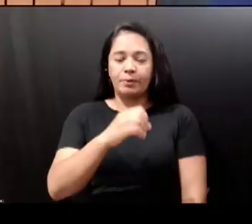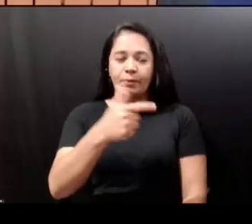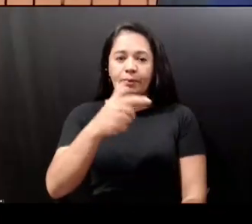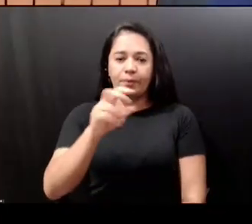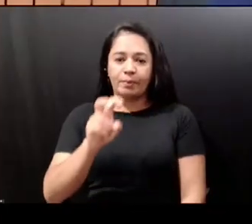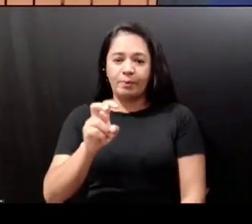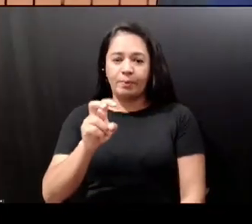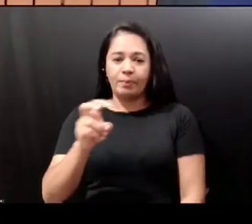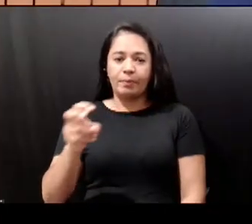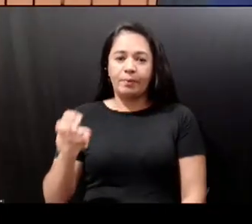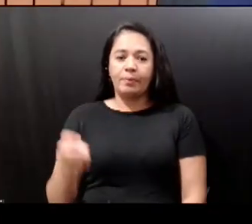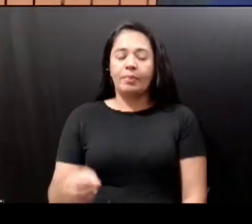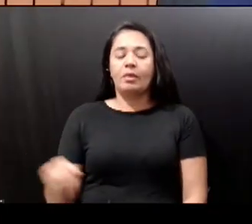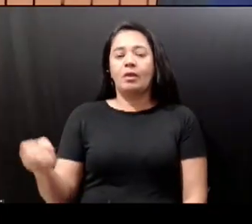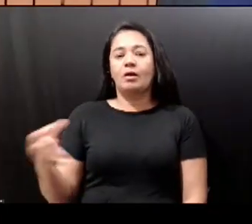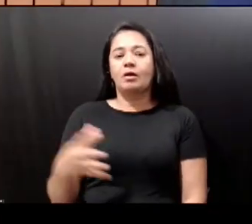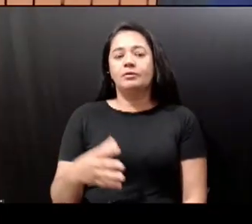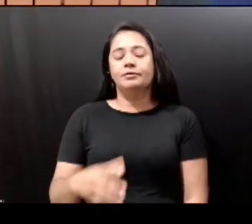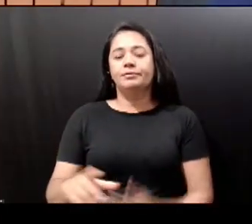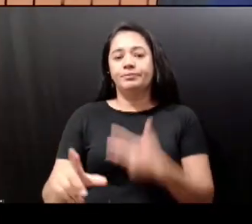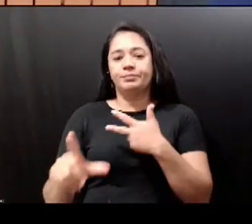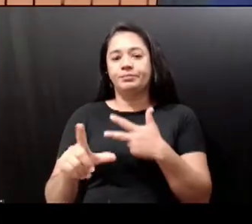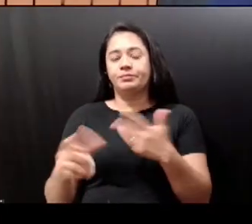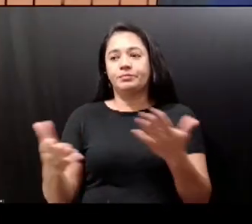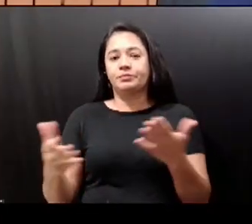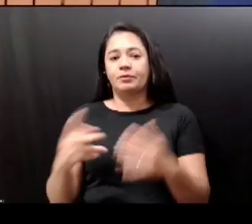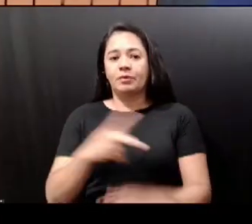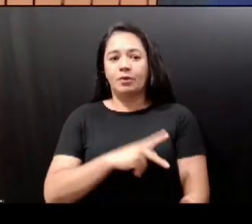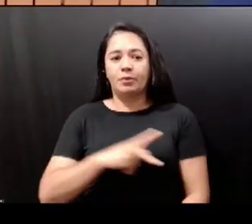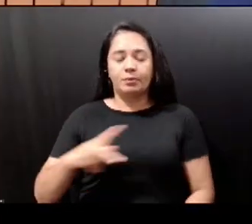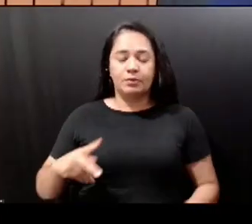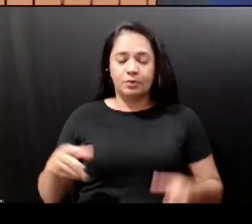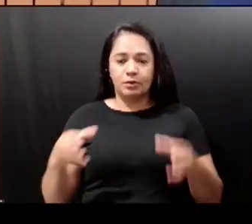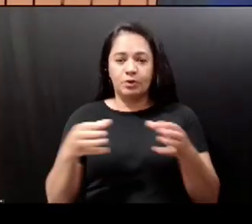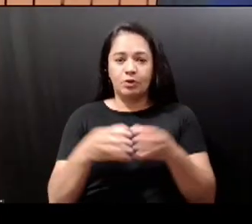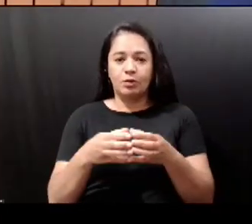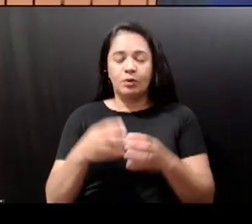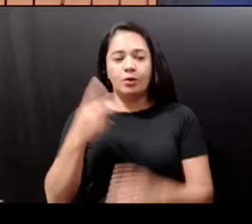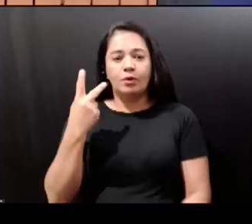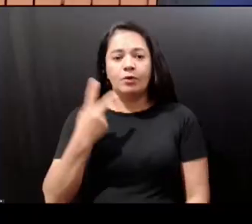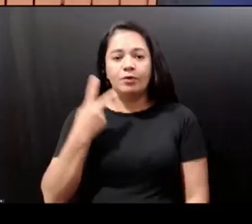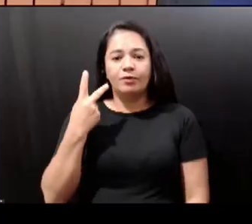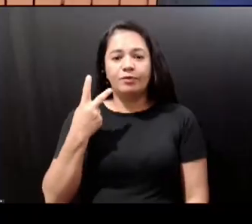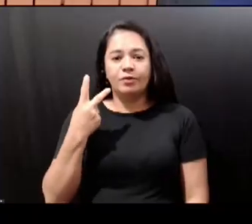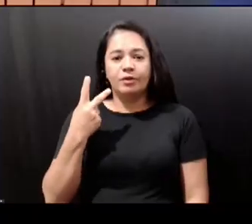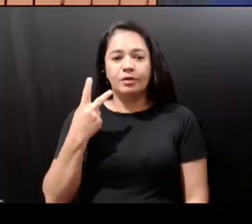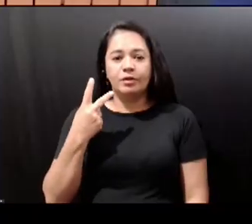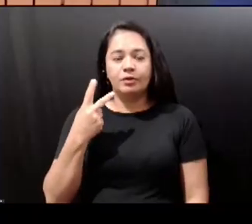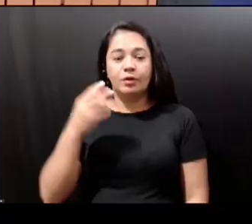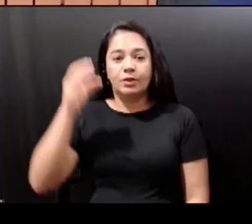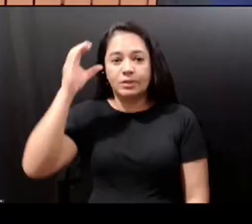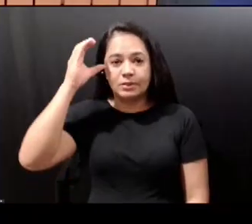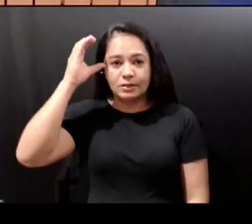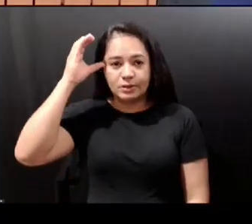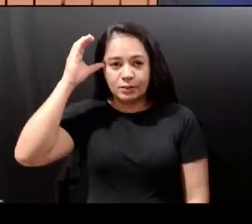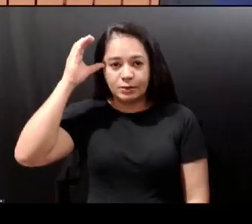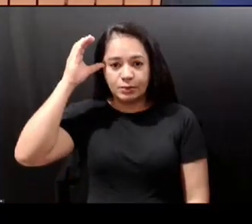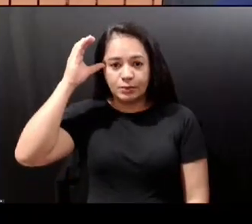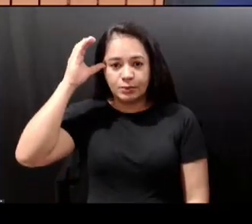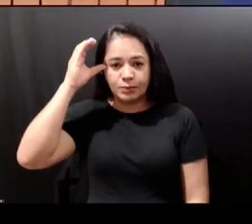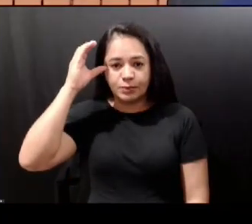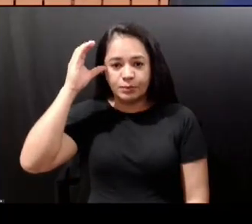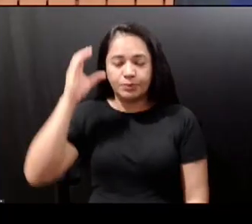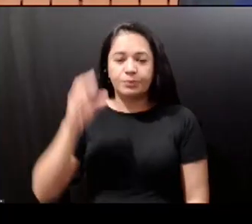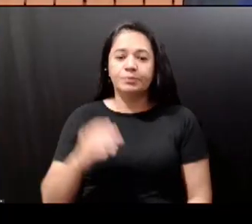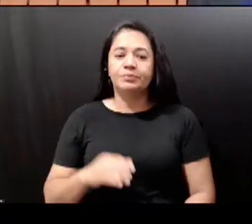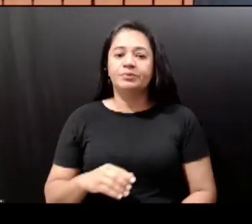legislatura, o presidente dessa comissão era o vereador Luiz Cirilo. Ele foi